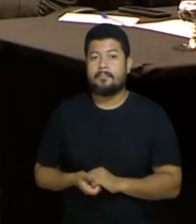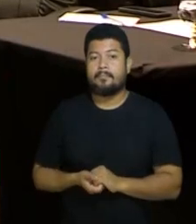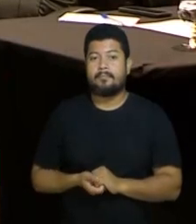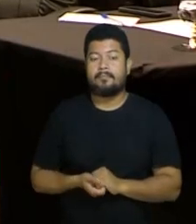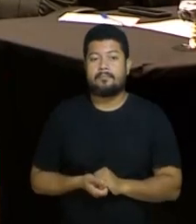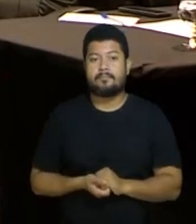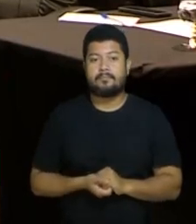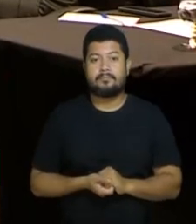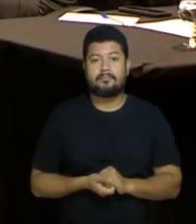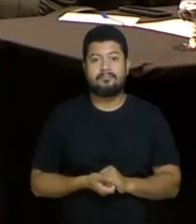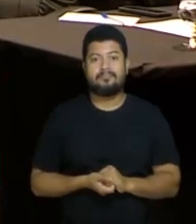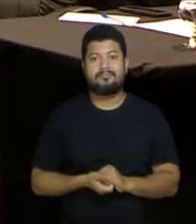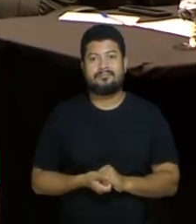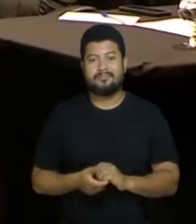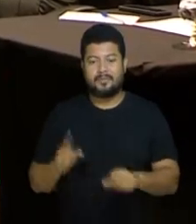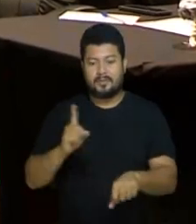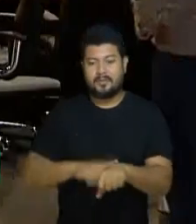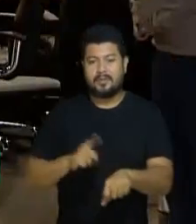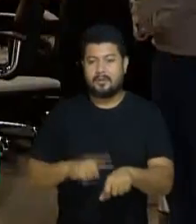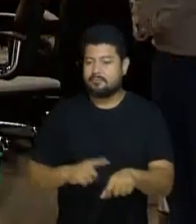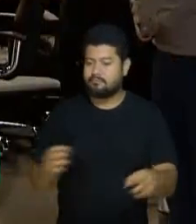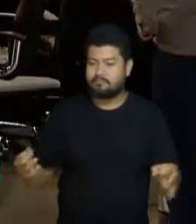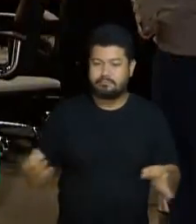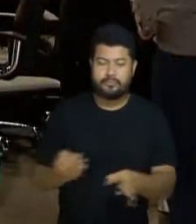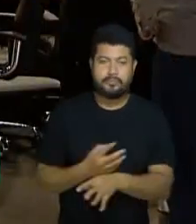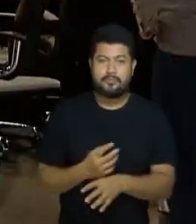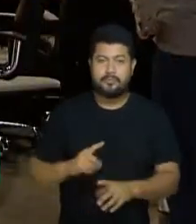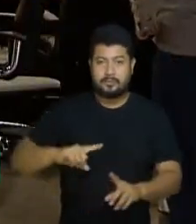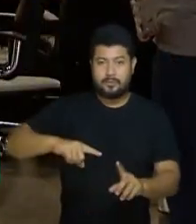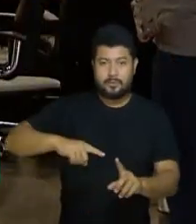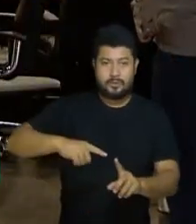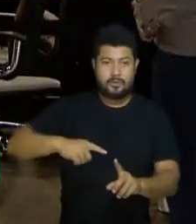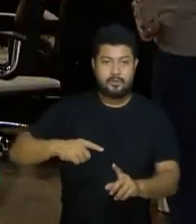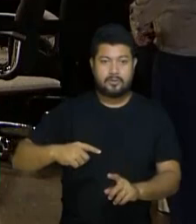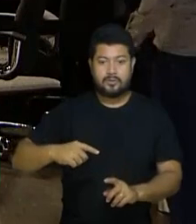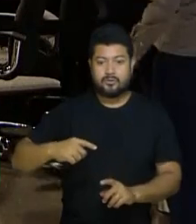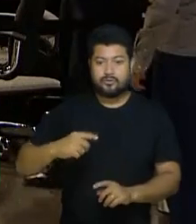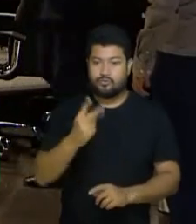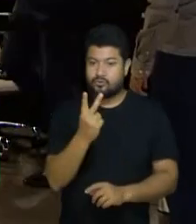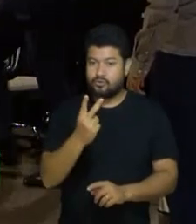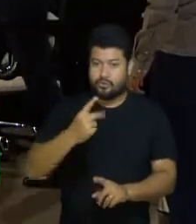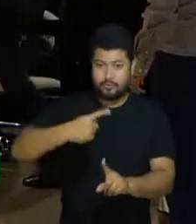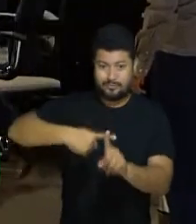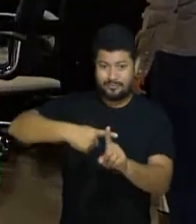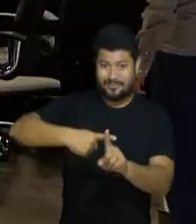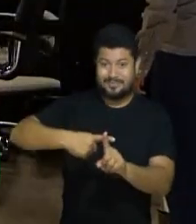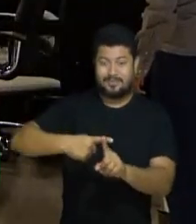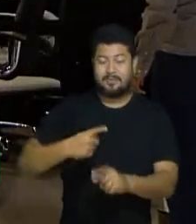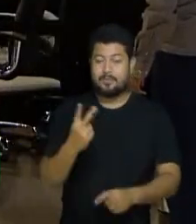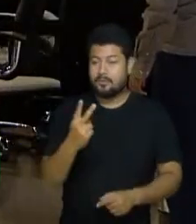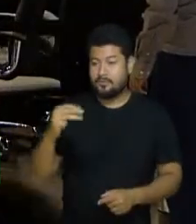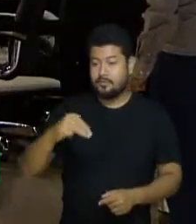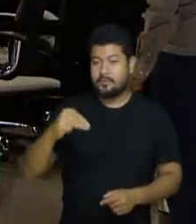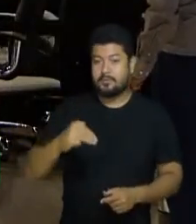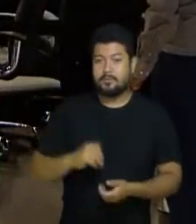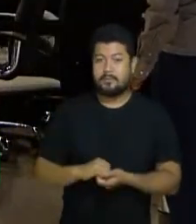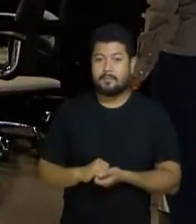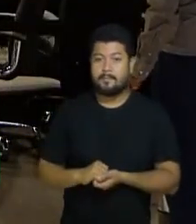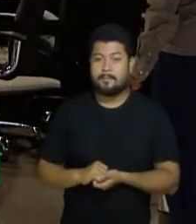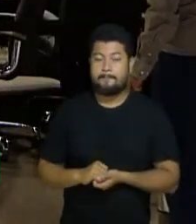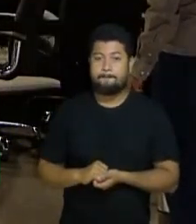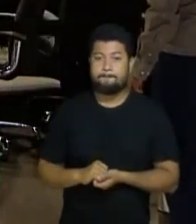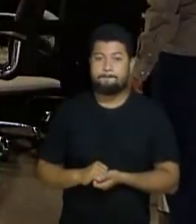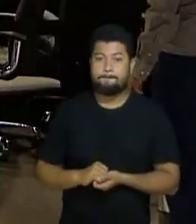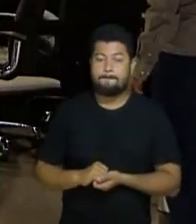acabou o tempo. Mais 2 minutos para que vossas excelências concluam sua linha de pensamento. É